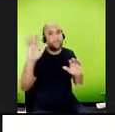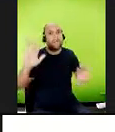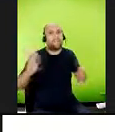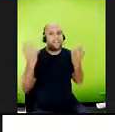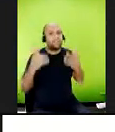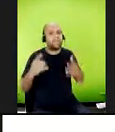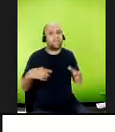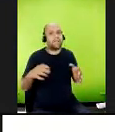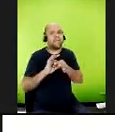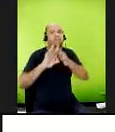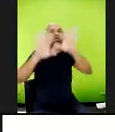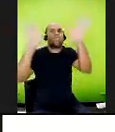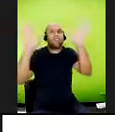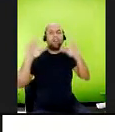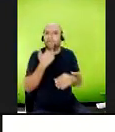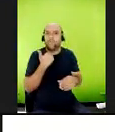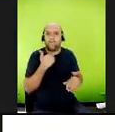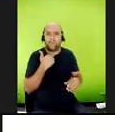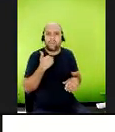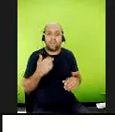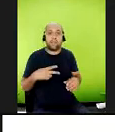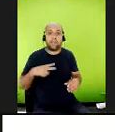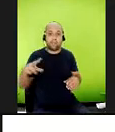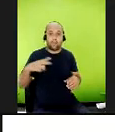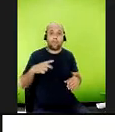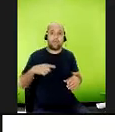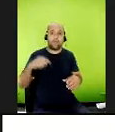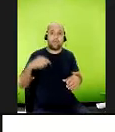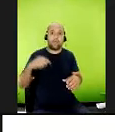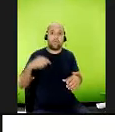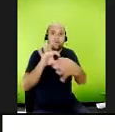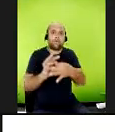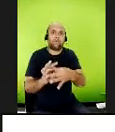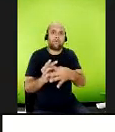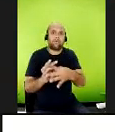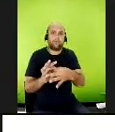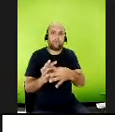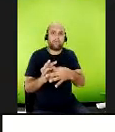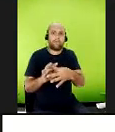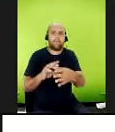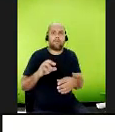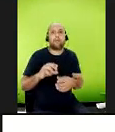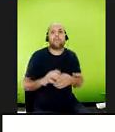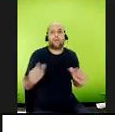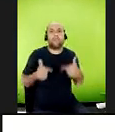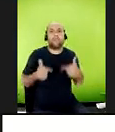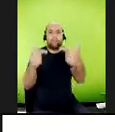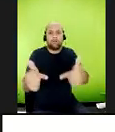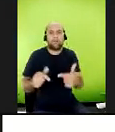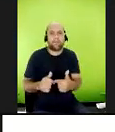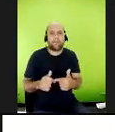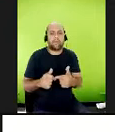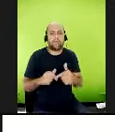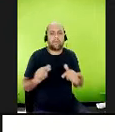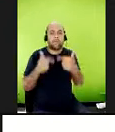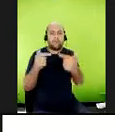diversidade tem mobília pela implicação minha eu tô implicado você ele ela todo montar é uma ação que diz respeito à